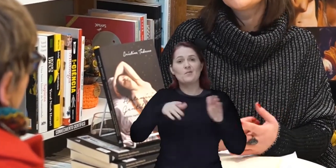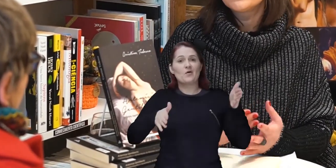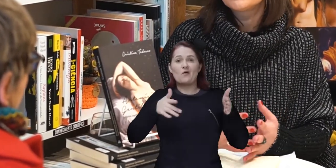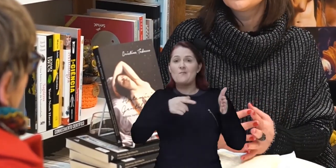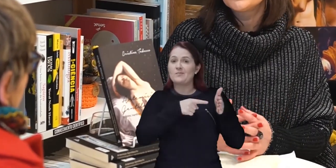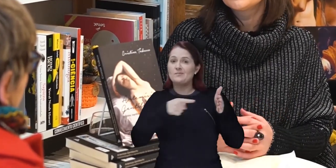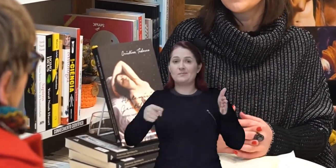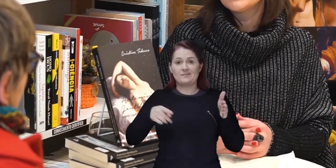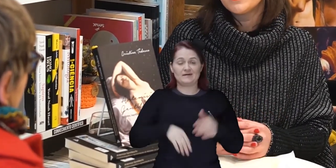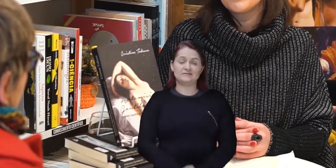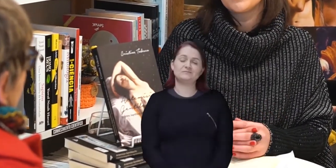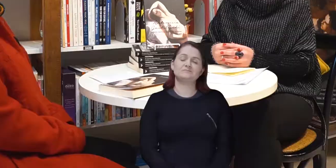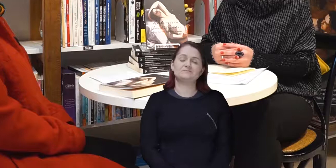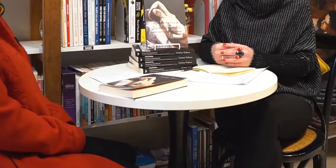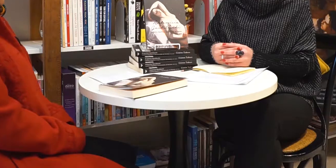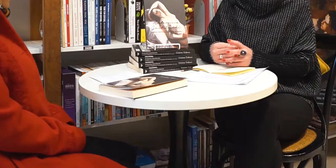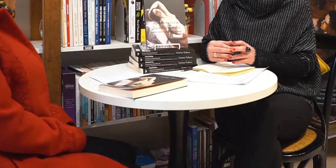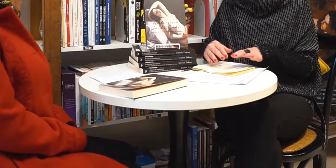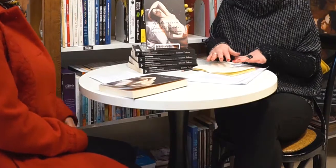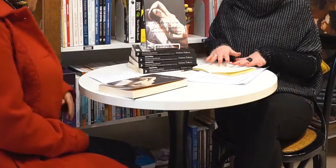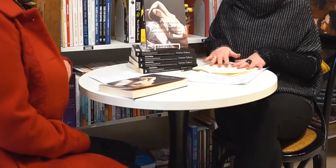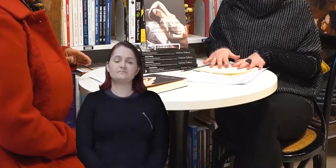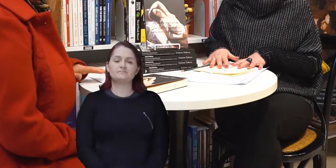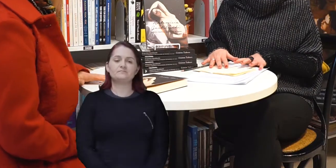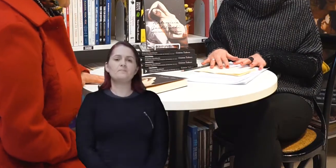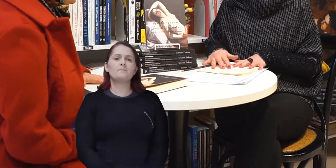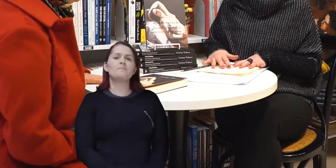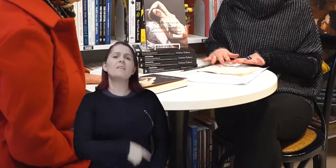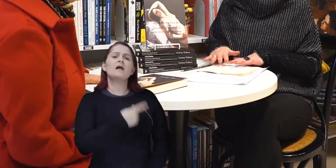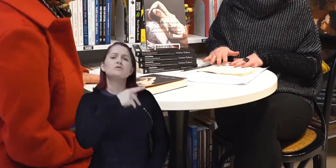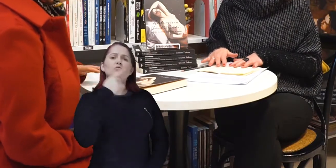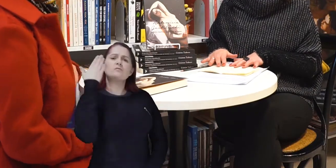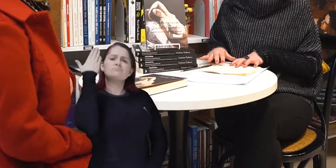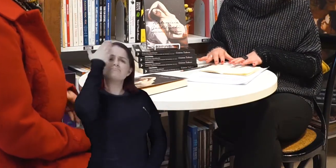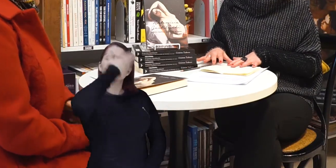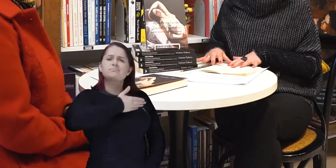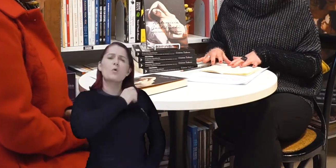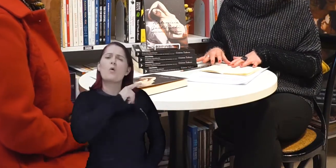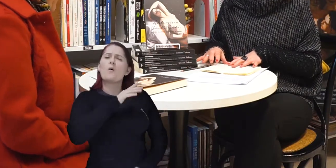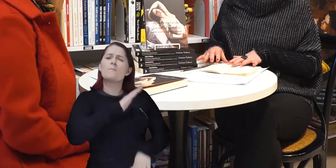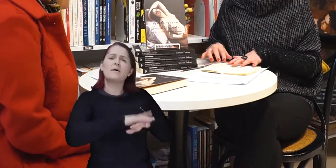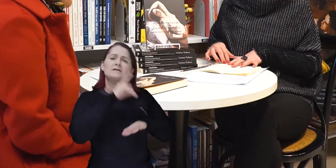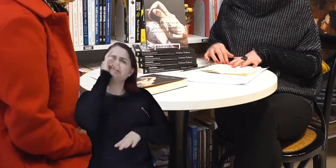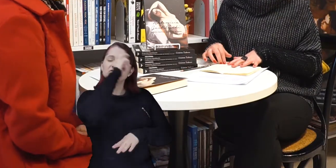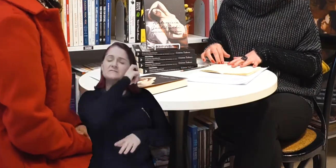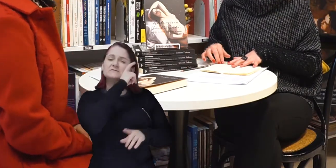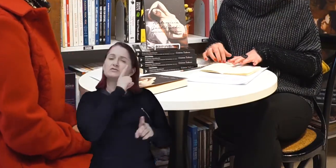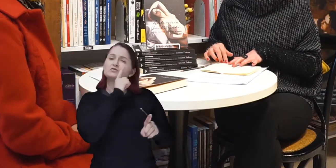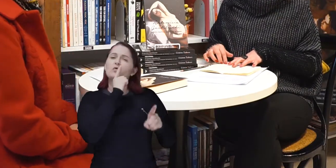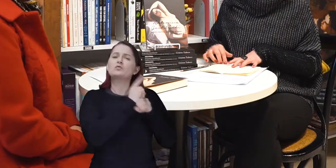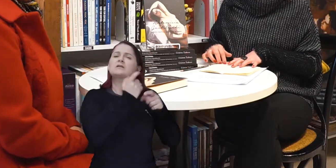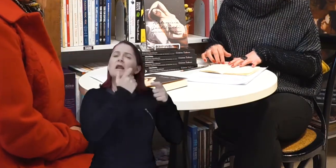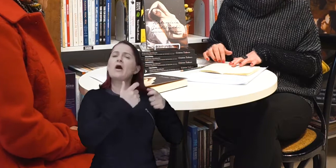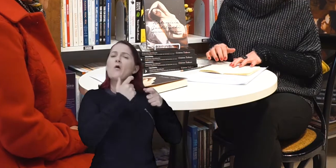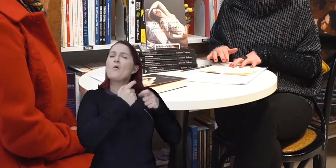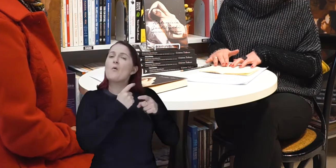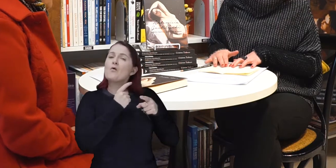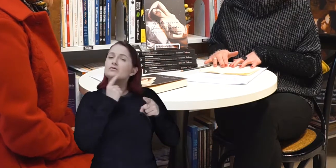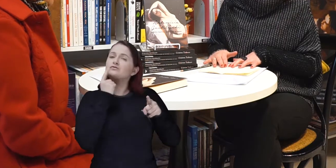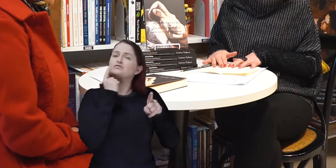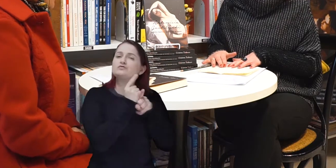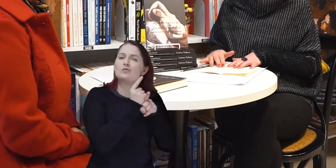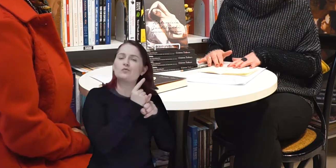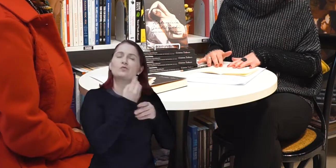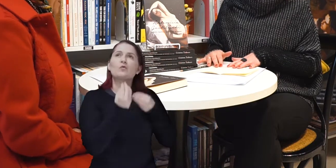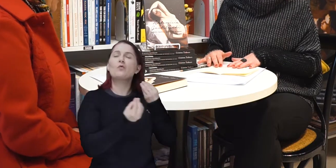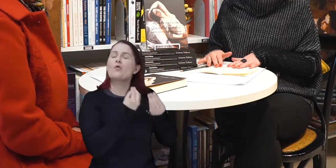cultura e das relações sociais da época. E entre essas fontes, Cris, qual a fonte mais difícil de encontrar? Onde